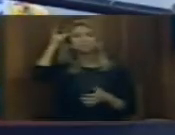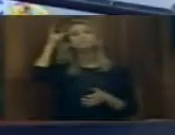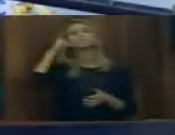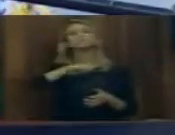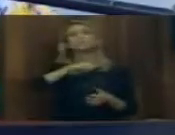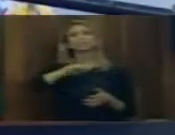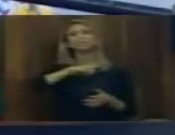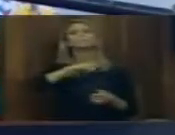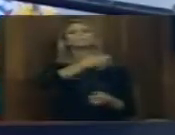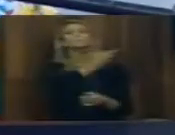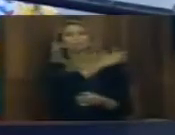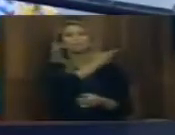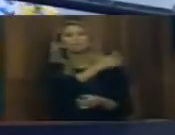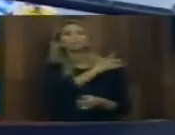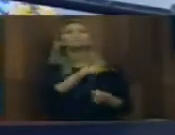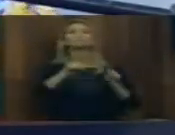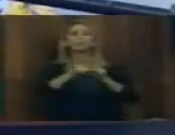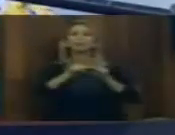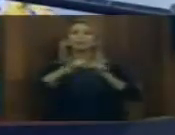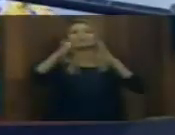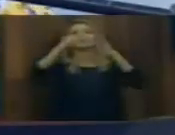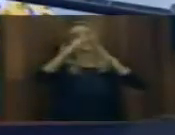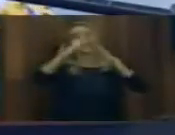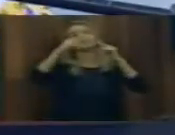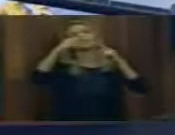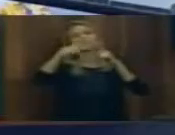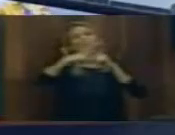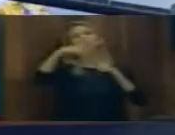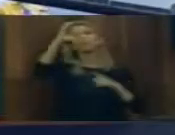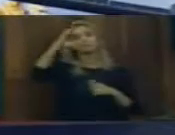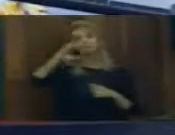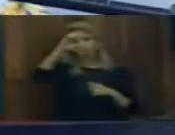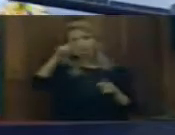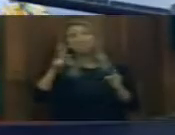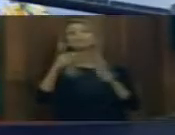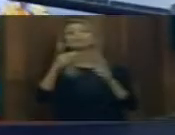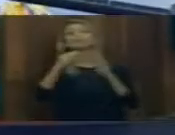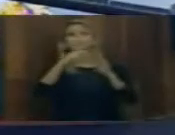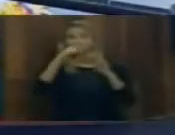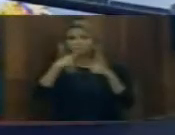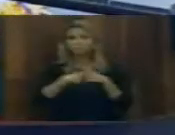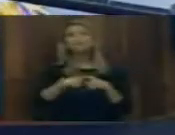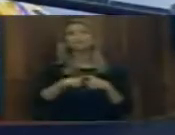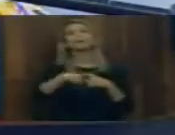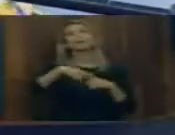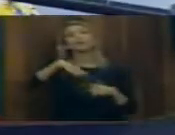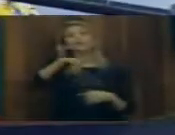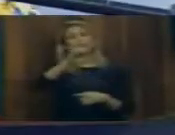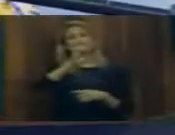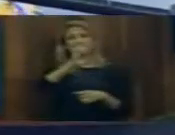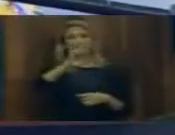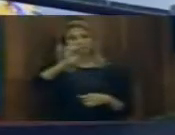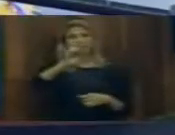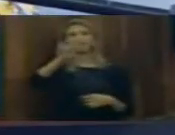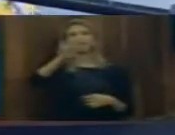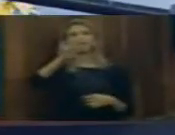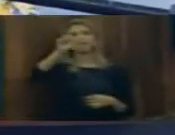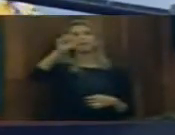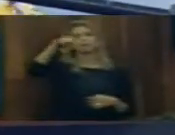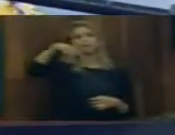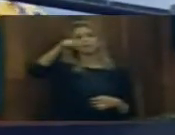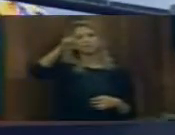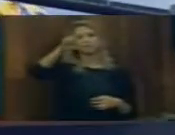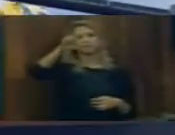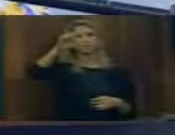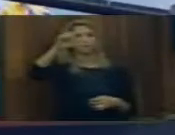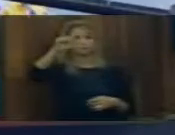preconceito, não. O catolicismo também sofre, os evangélicos também sofrem. Então, a intolerância é geral. Eu tenho